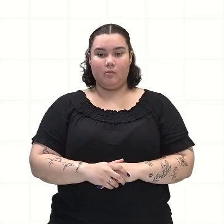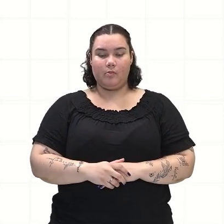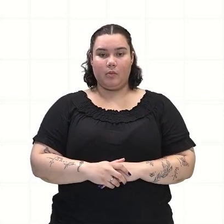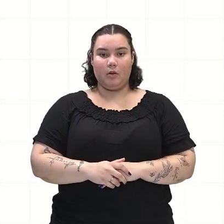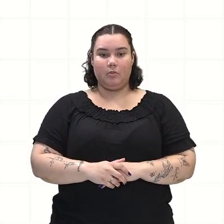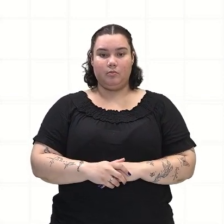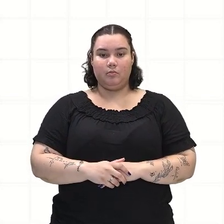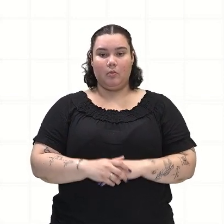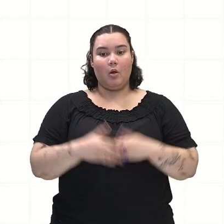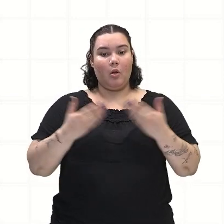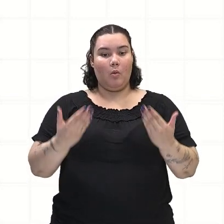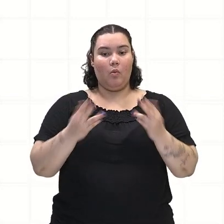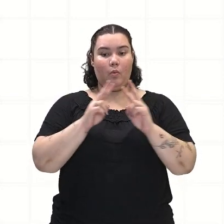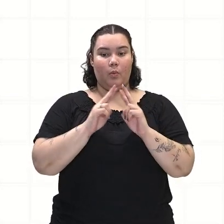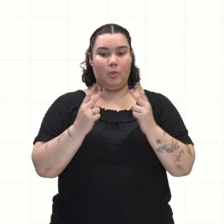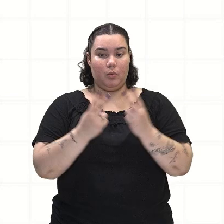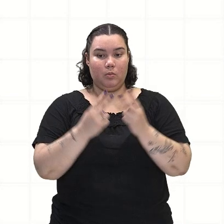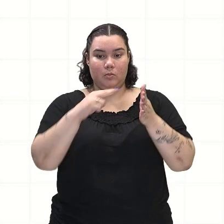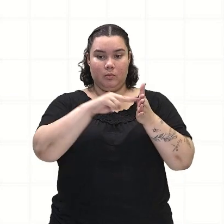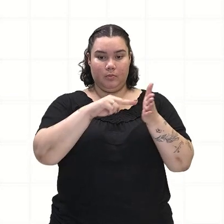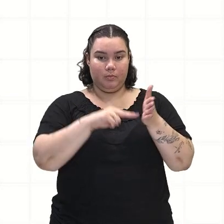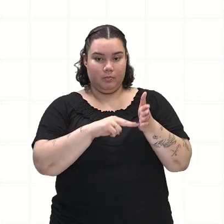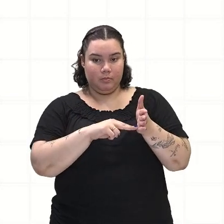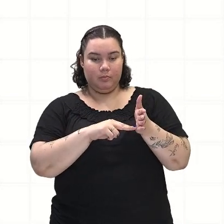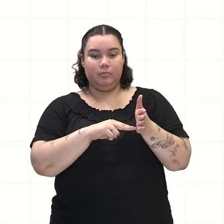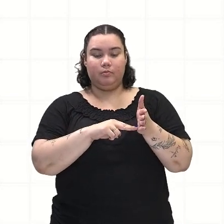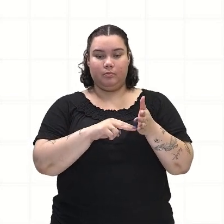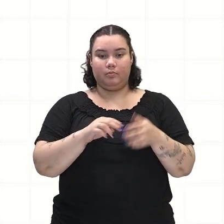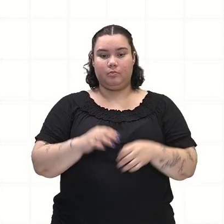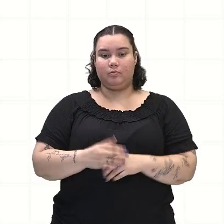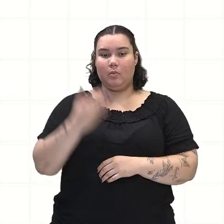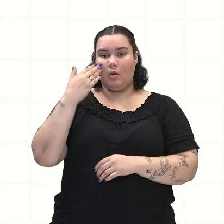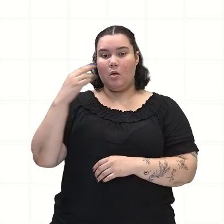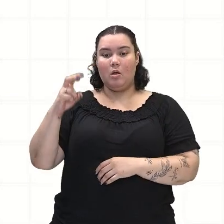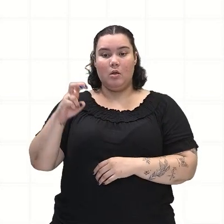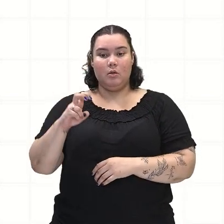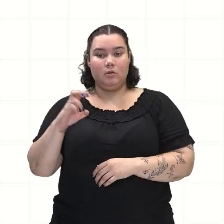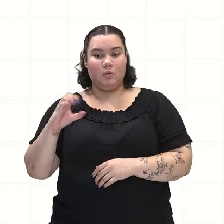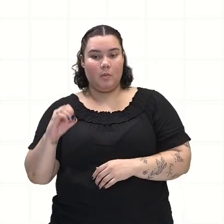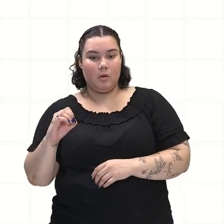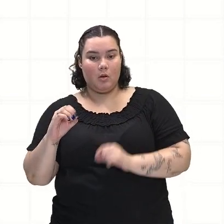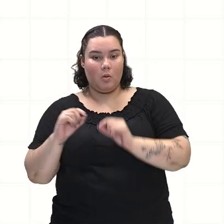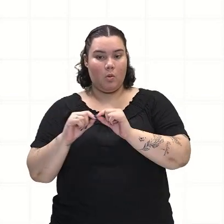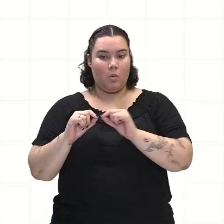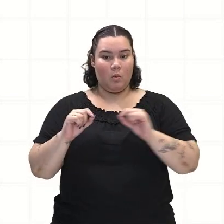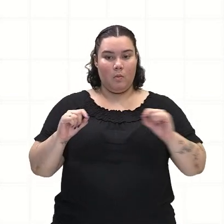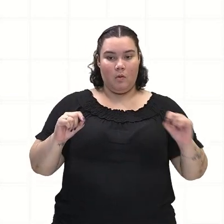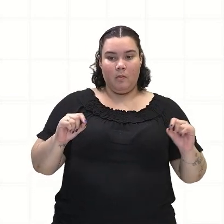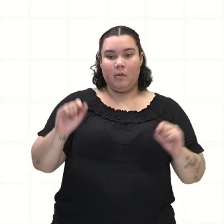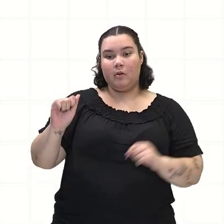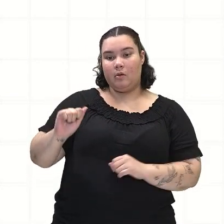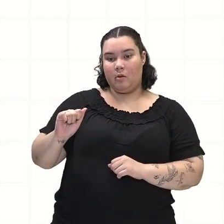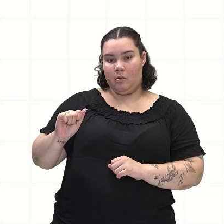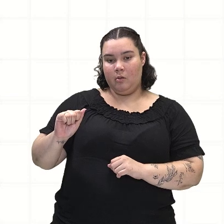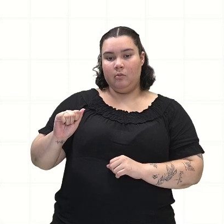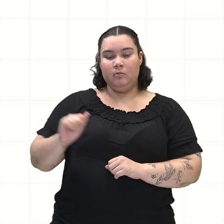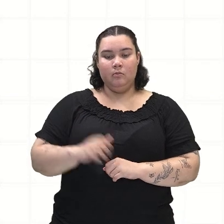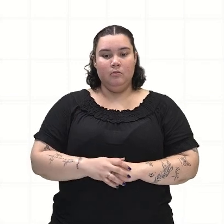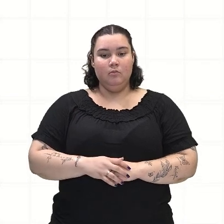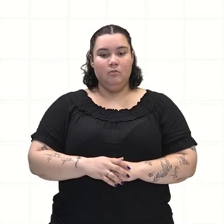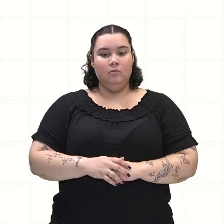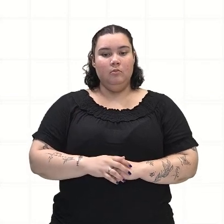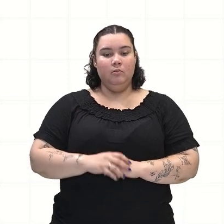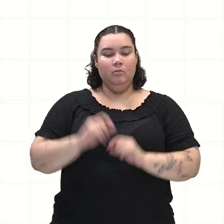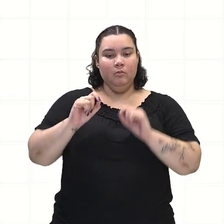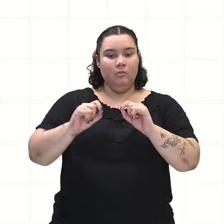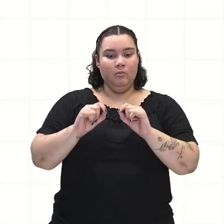nós vamos pegar aqui, ó, as medidas, vou chamar o 50, né? Que é o comprimento de A, a largura de